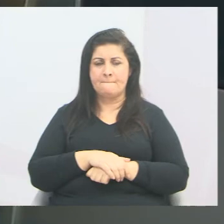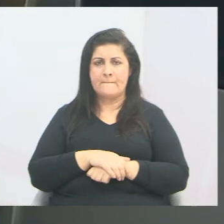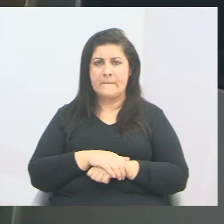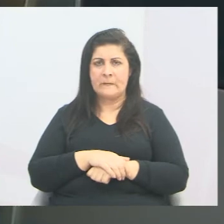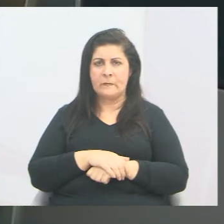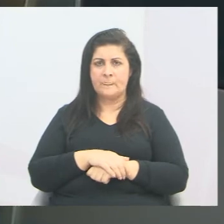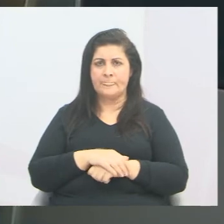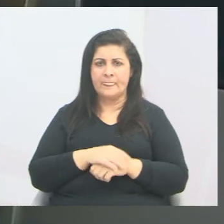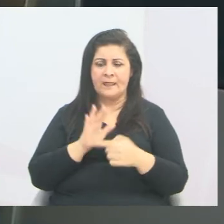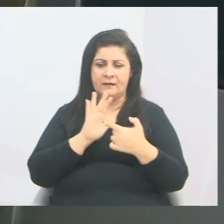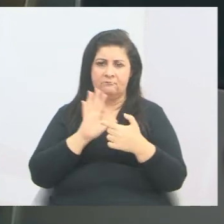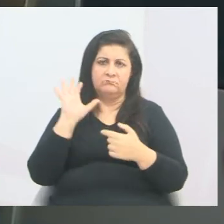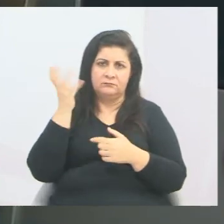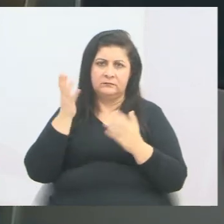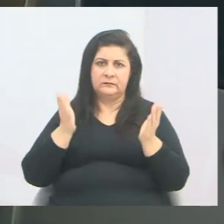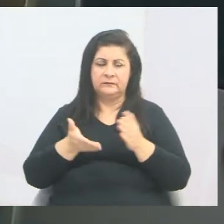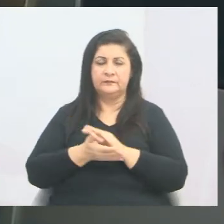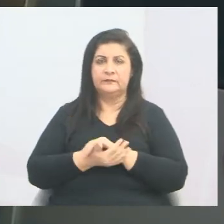do cenário de hoje?